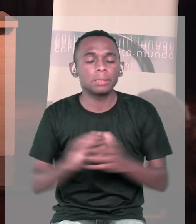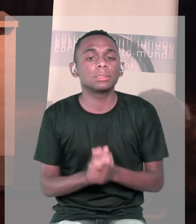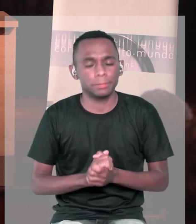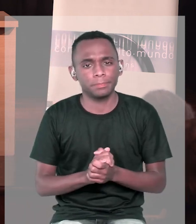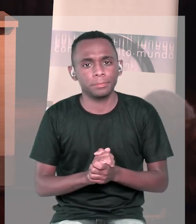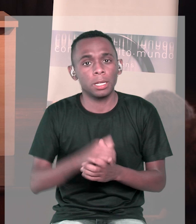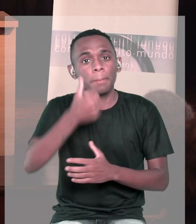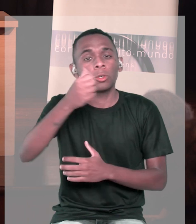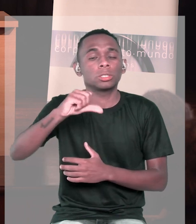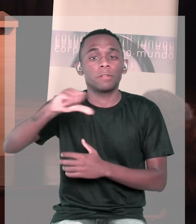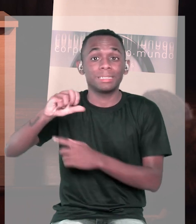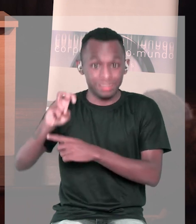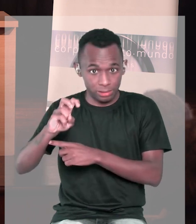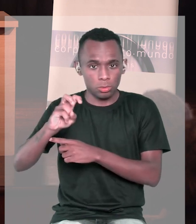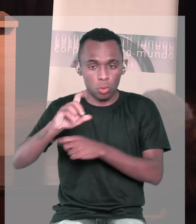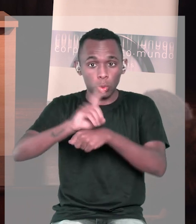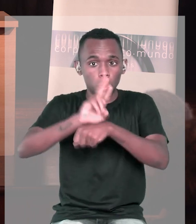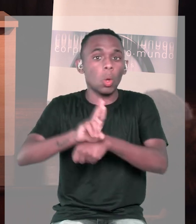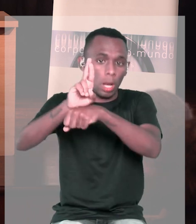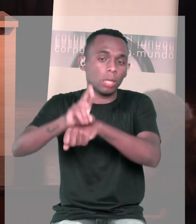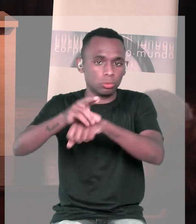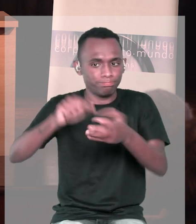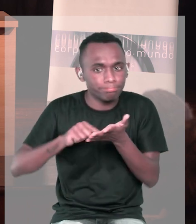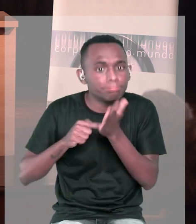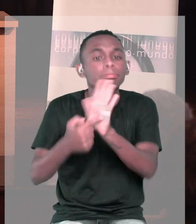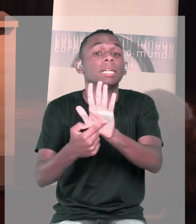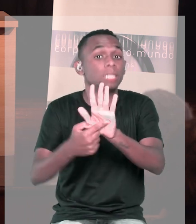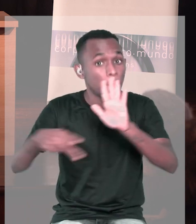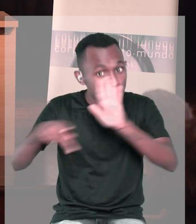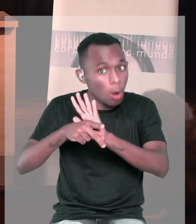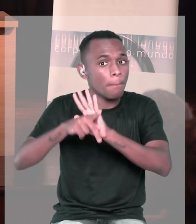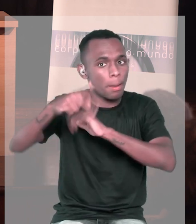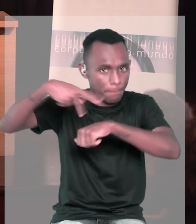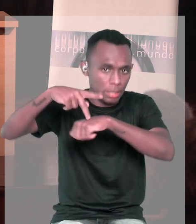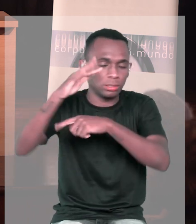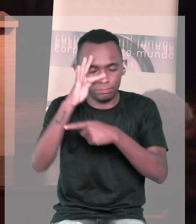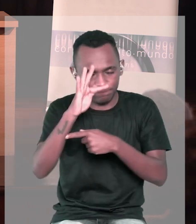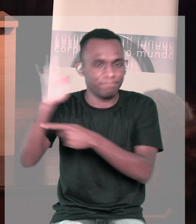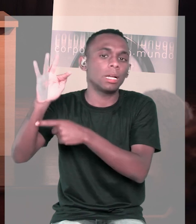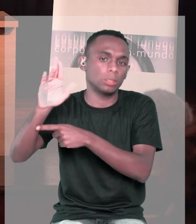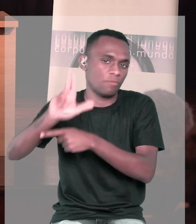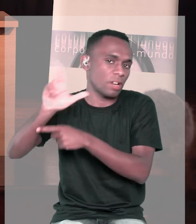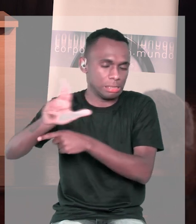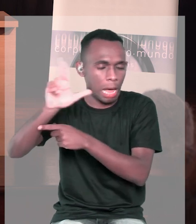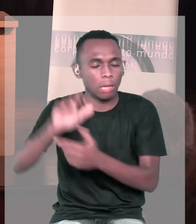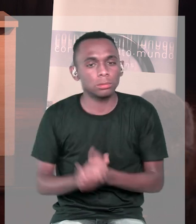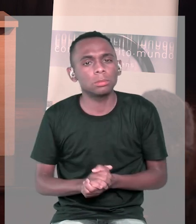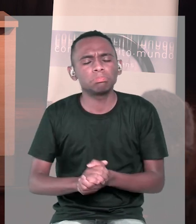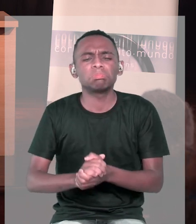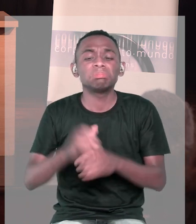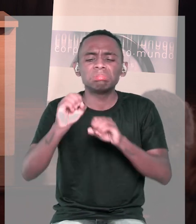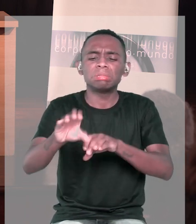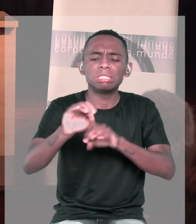em 1995 sua tese de doutorado em filosofia na Universidade Paris-Est-Créteil, onde ele deu aula